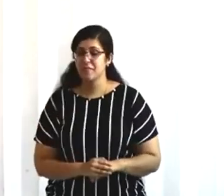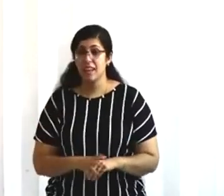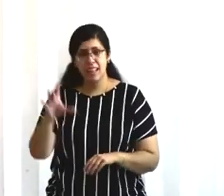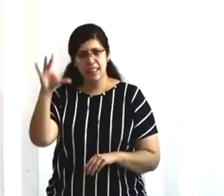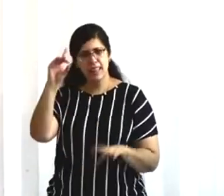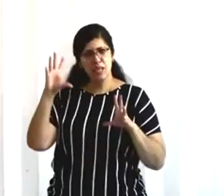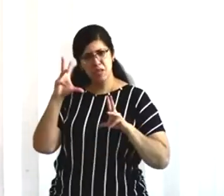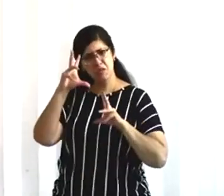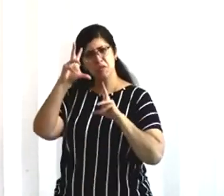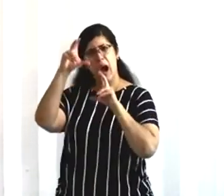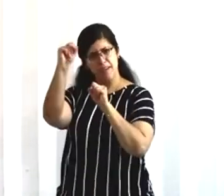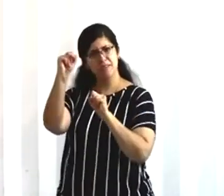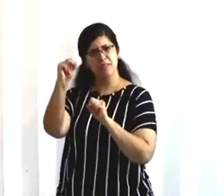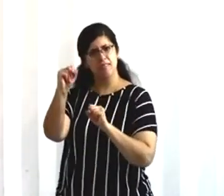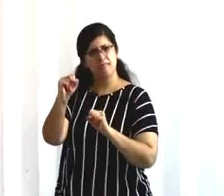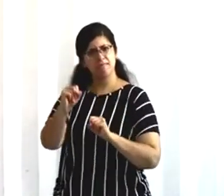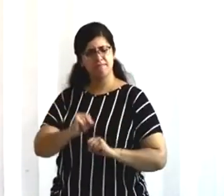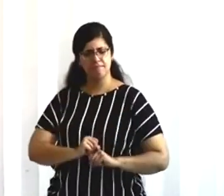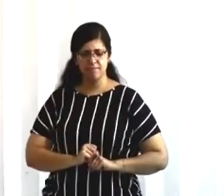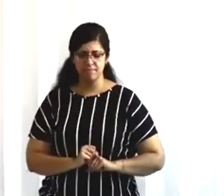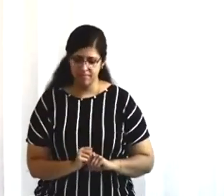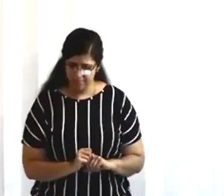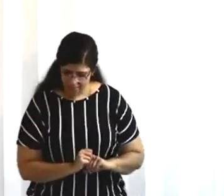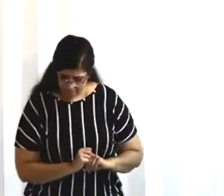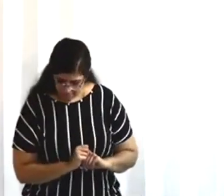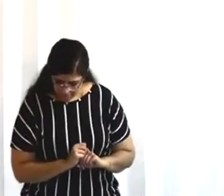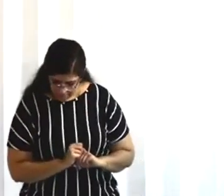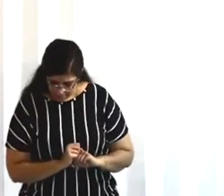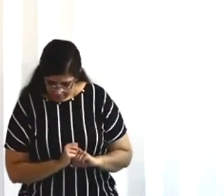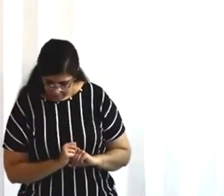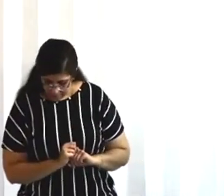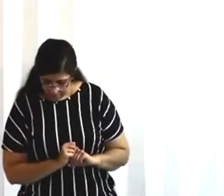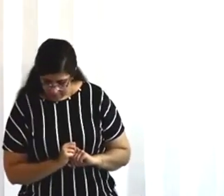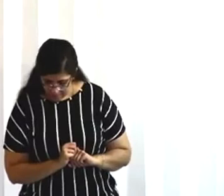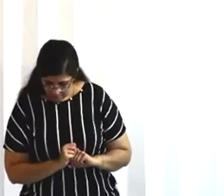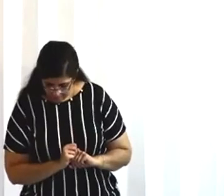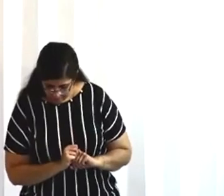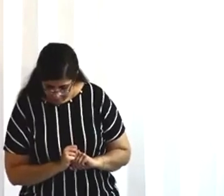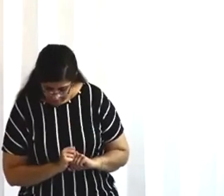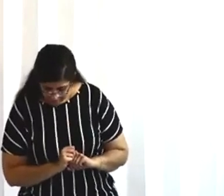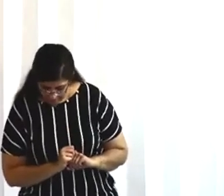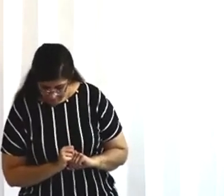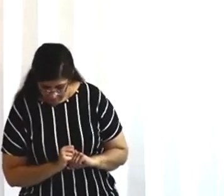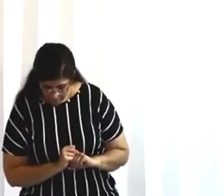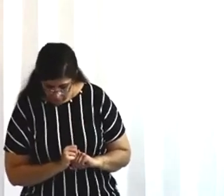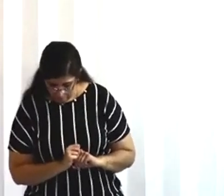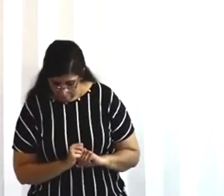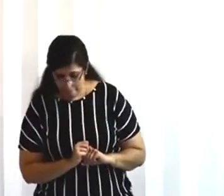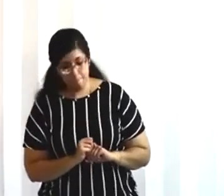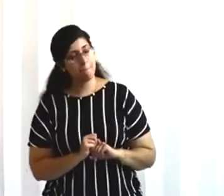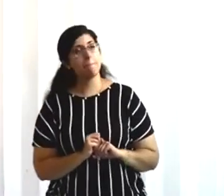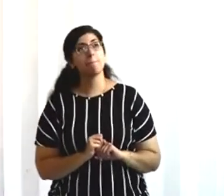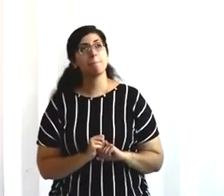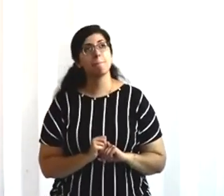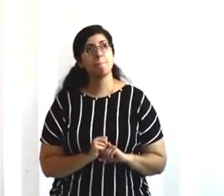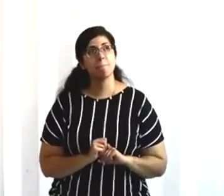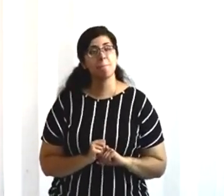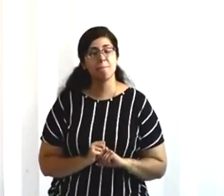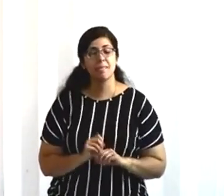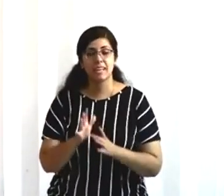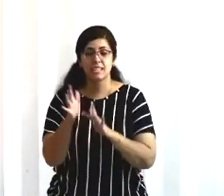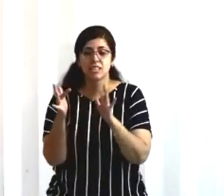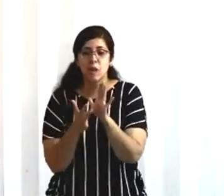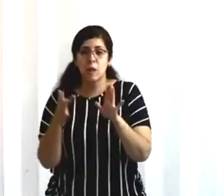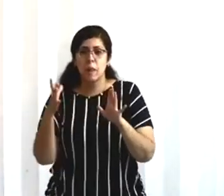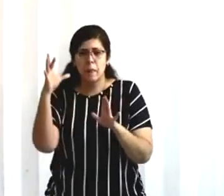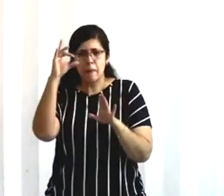característica da deidade de Cristo, é uma característica de um atributo próprio de Deus. E por que Ele é o Deus forte? Porque